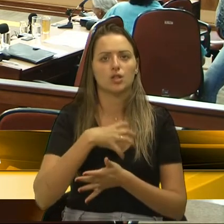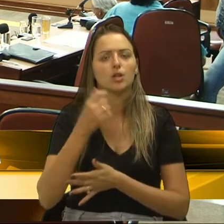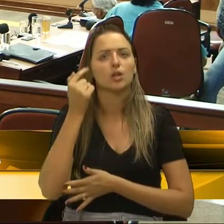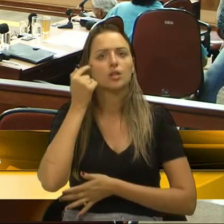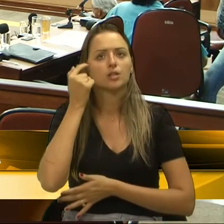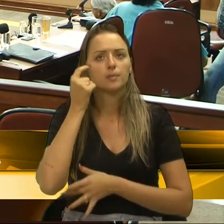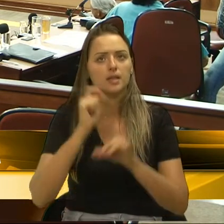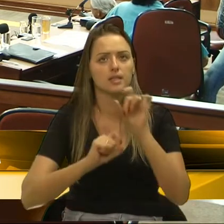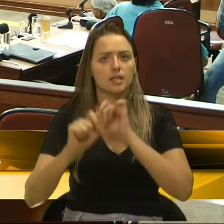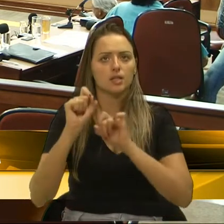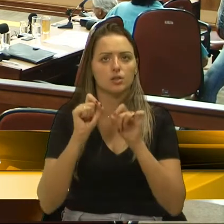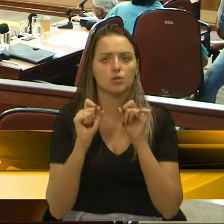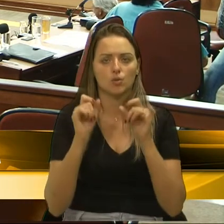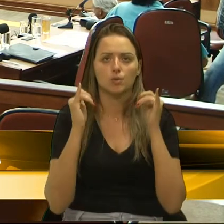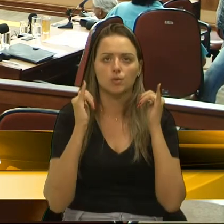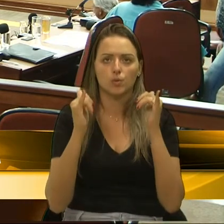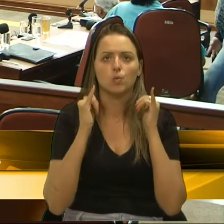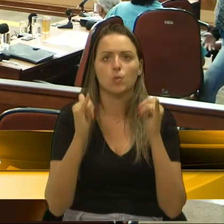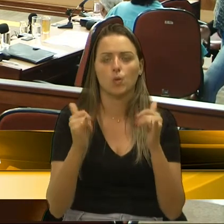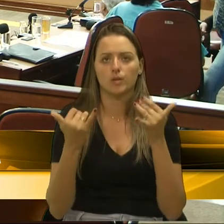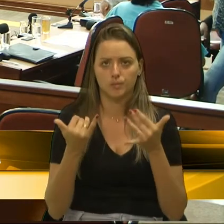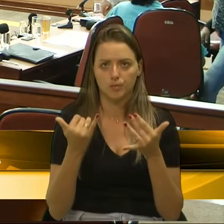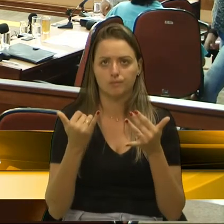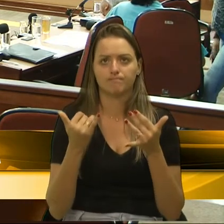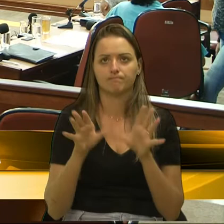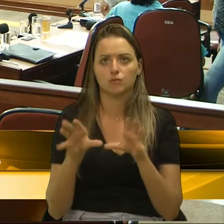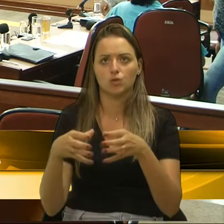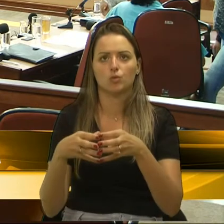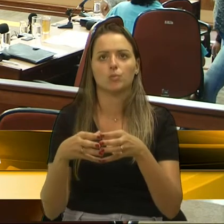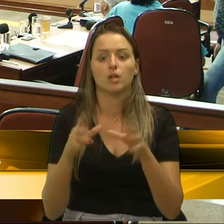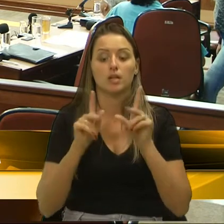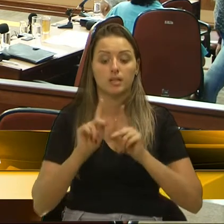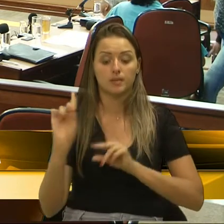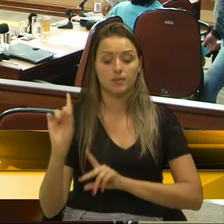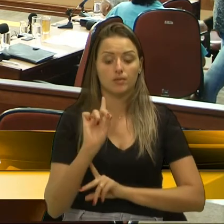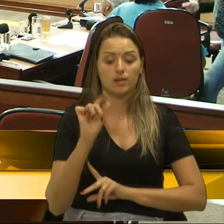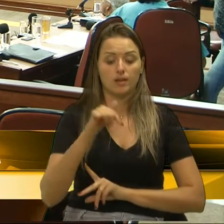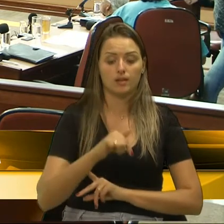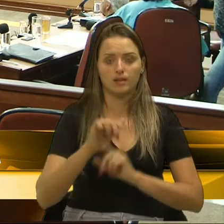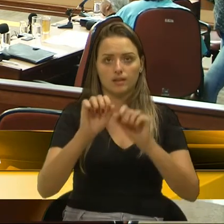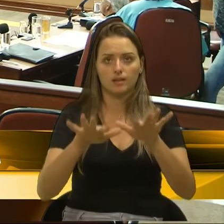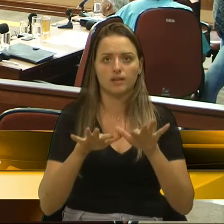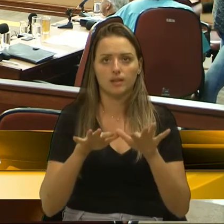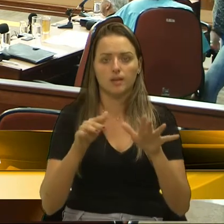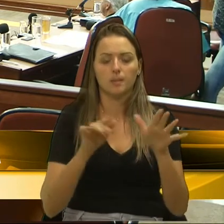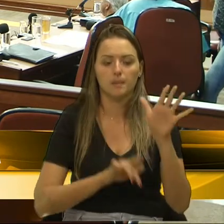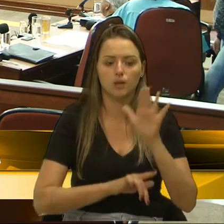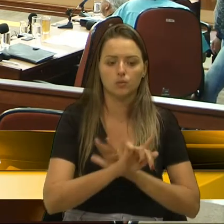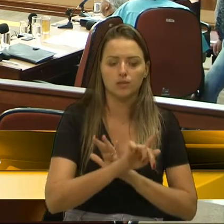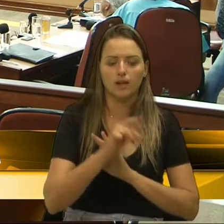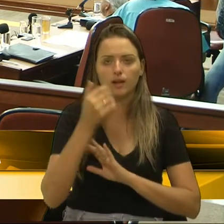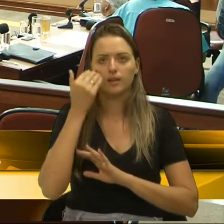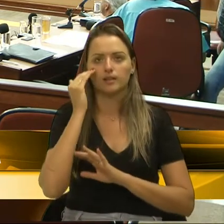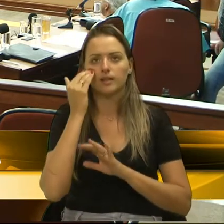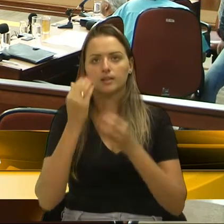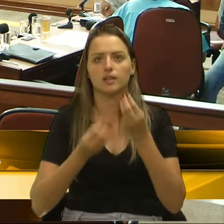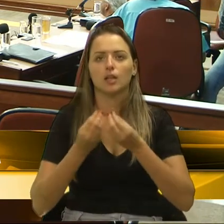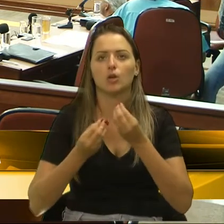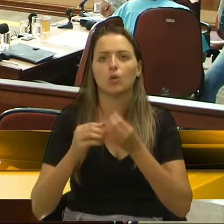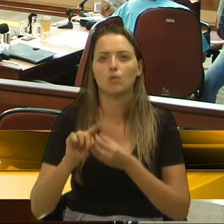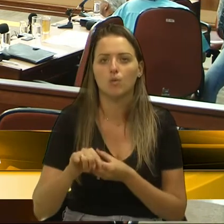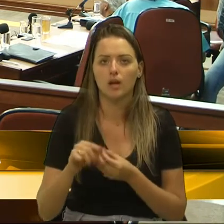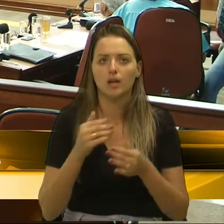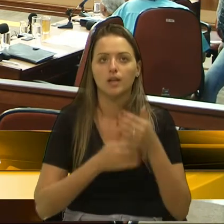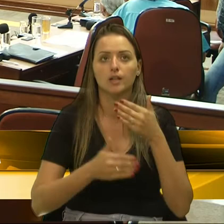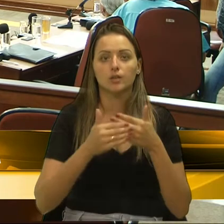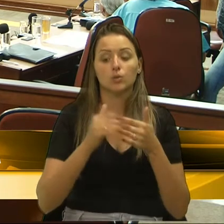relação ao transporte coletivo. Que as pessoas possam vir aqui questionar, entender como funciona, tudo aquilo